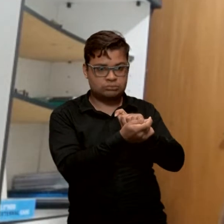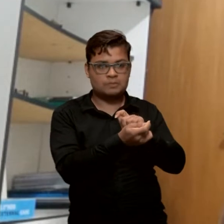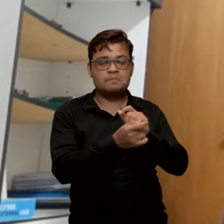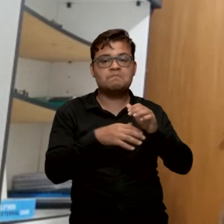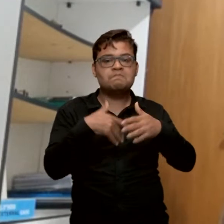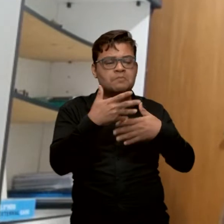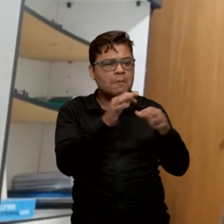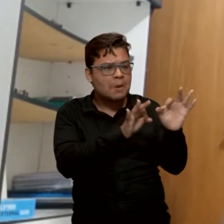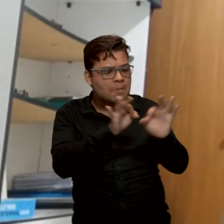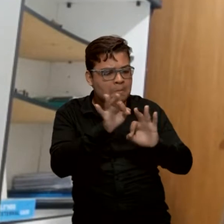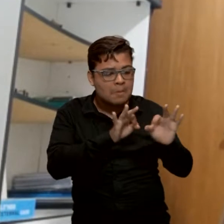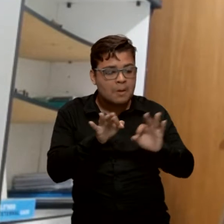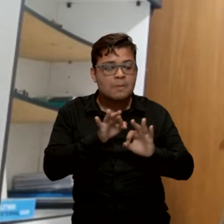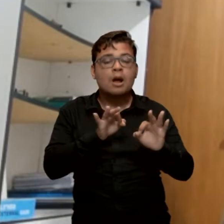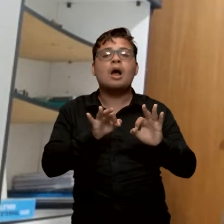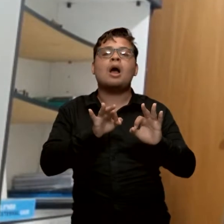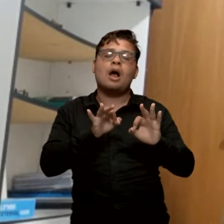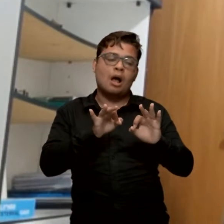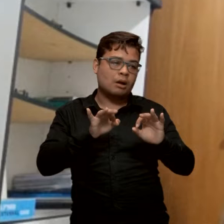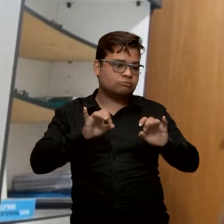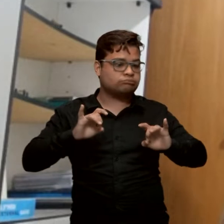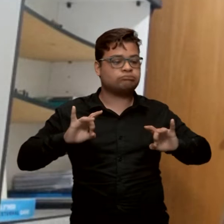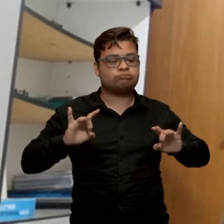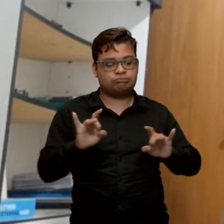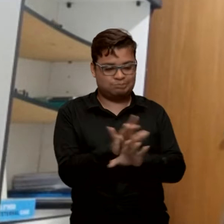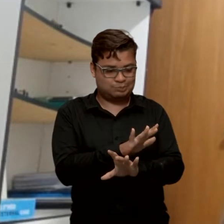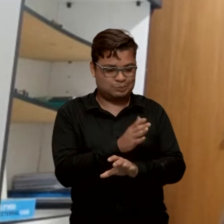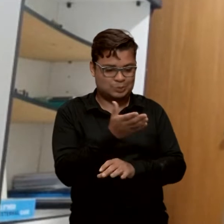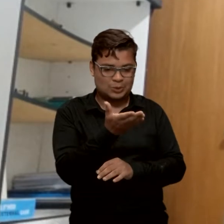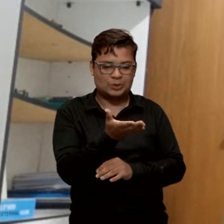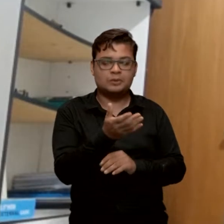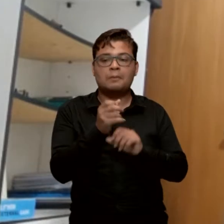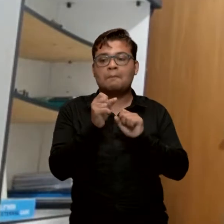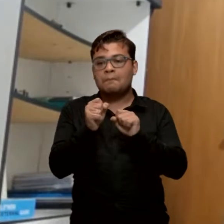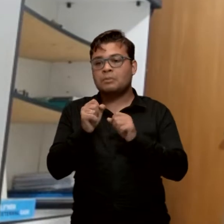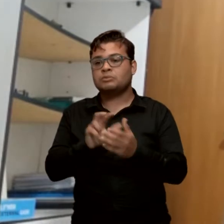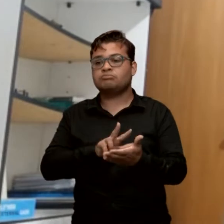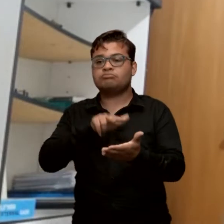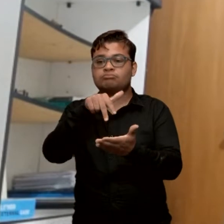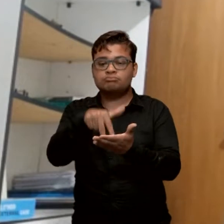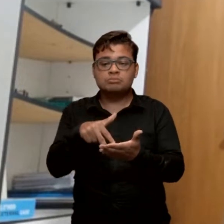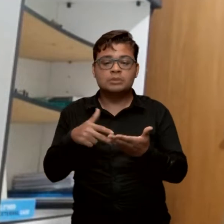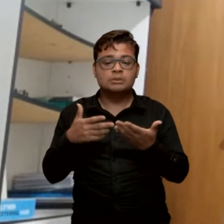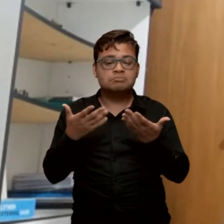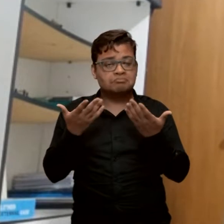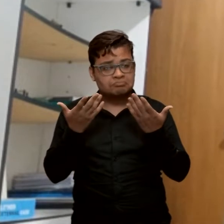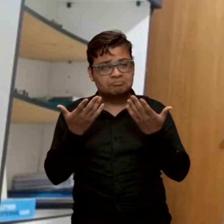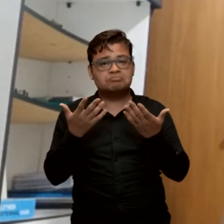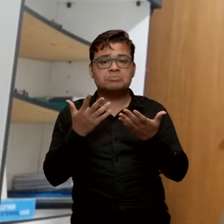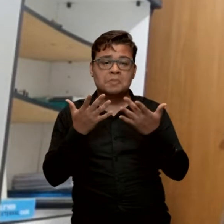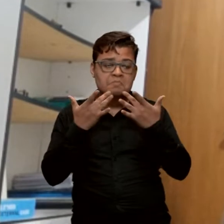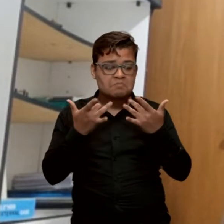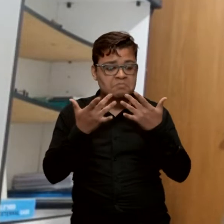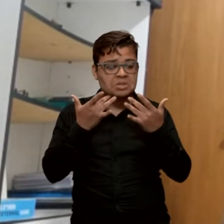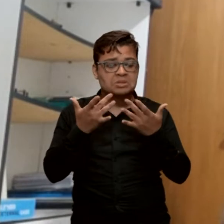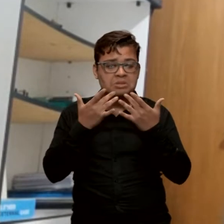produto final, onde ele pode se apresentar tanto nos eventos que acontecem na própria instituição, como foi